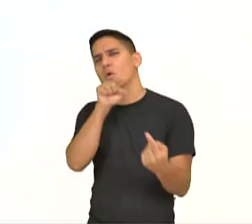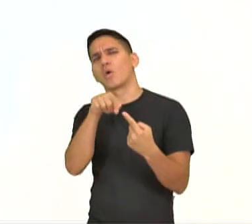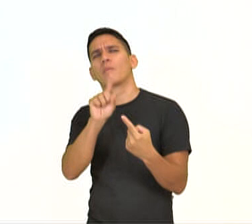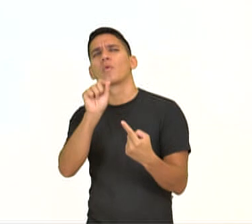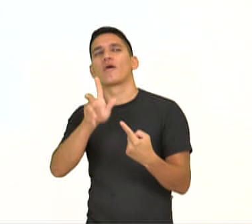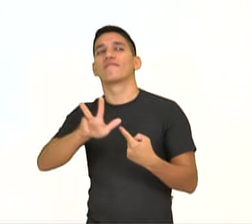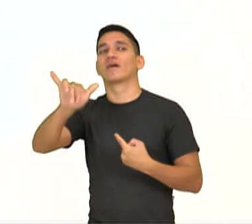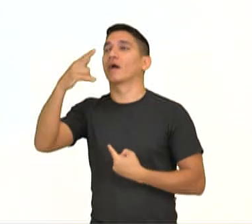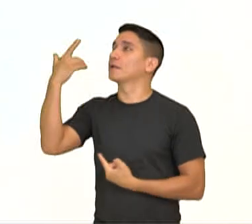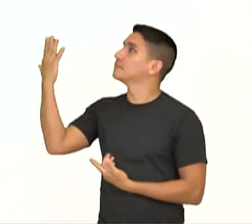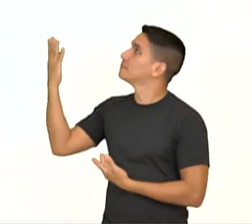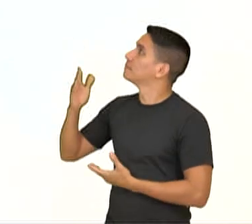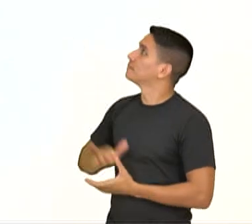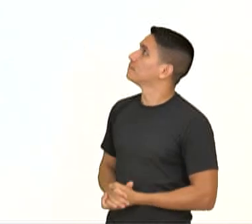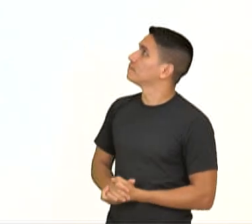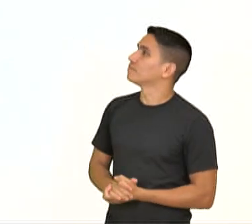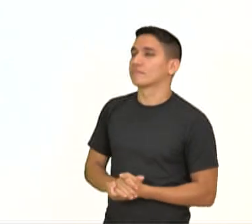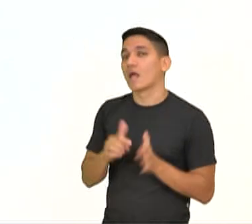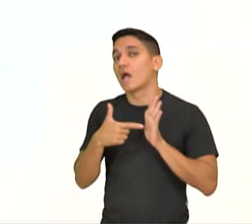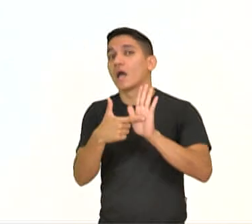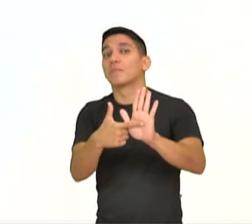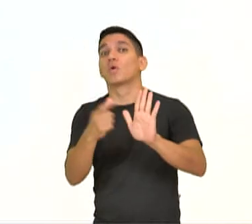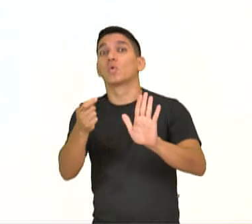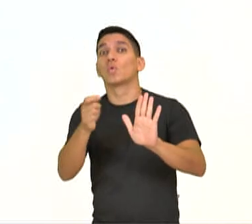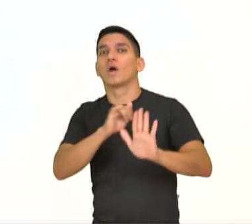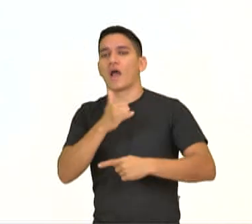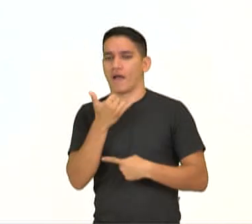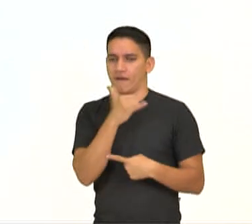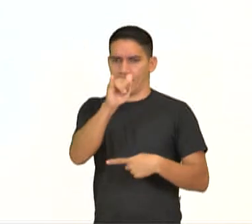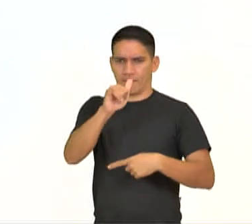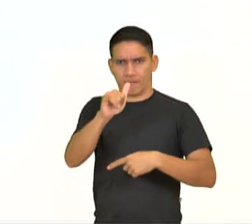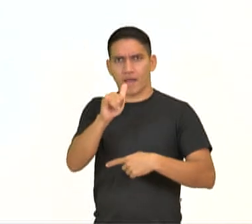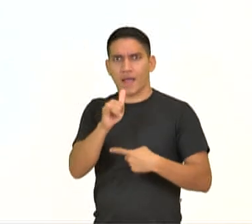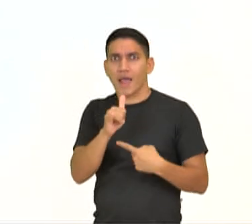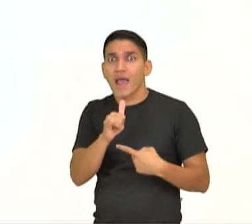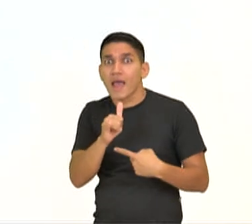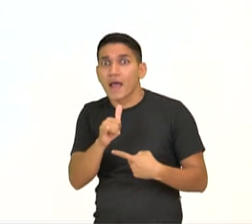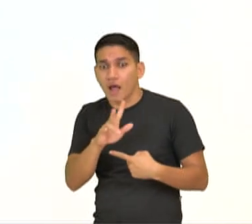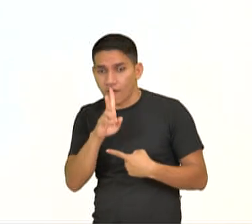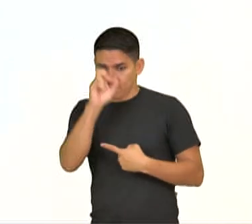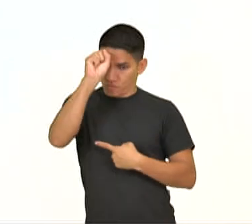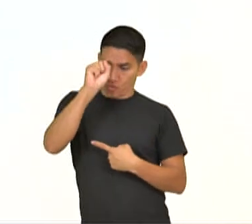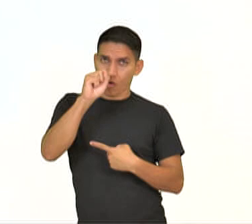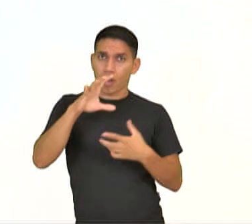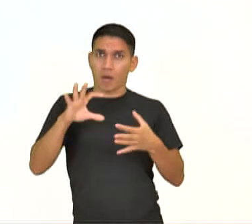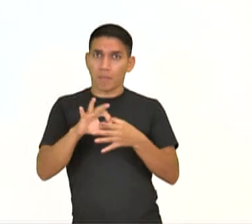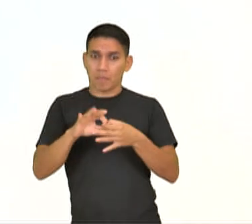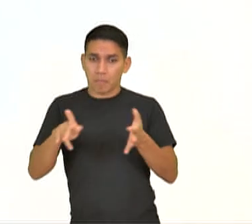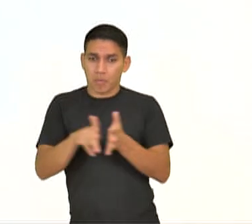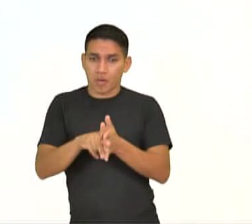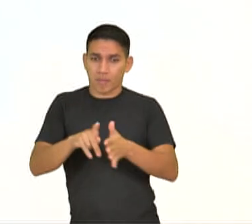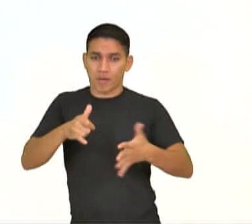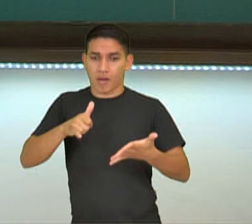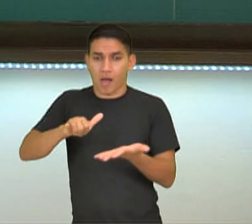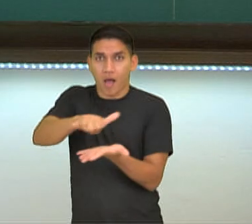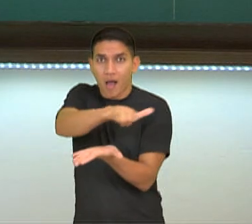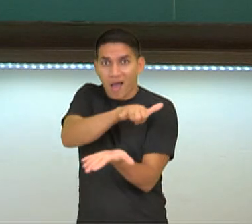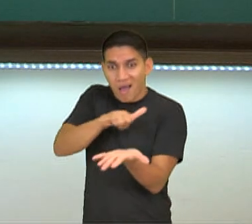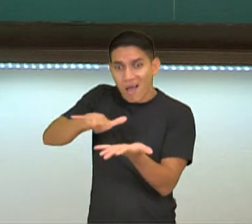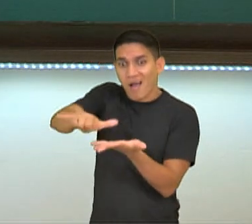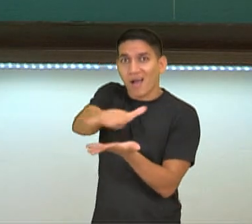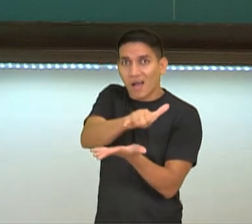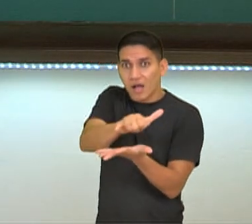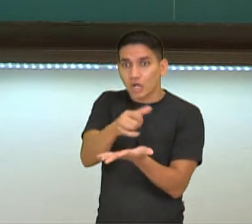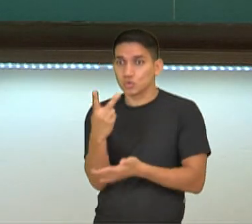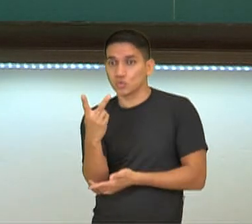só, apresentar a força elétrica como resultado da interação entre campos elétricos de duas ou